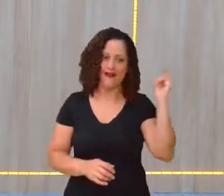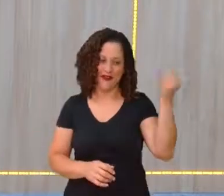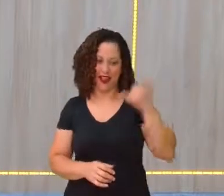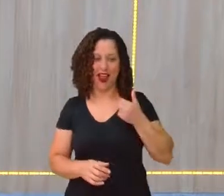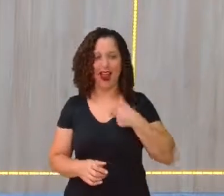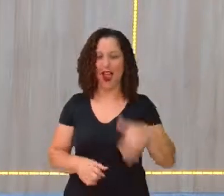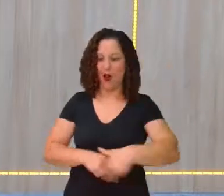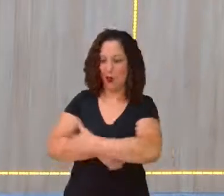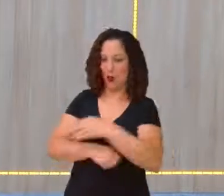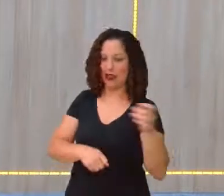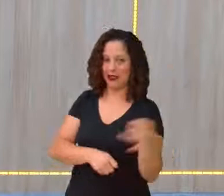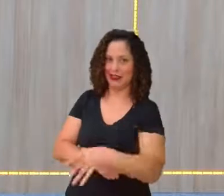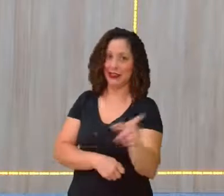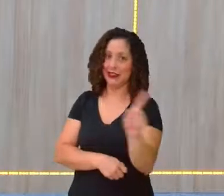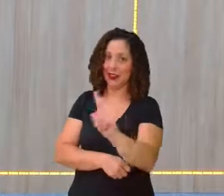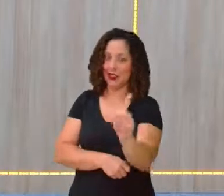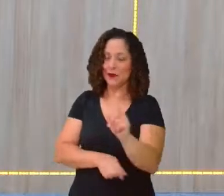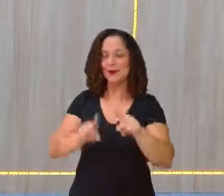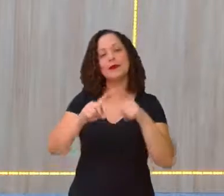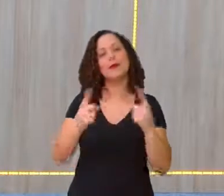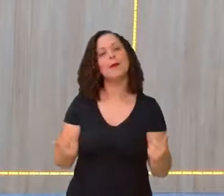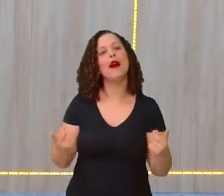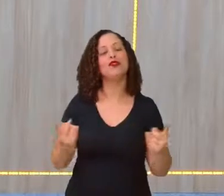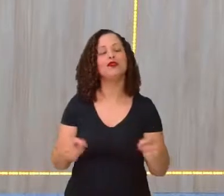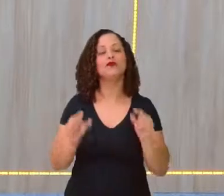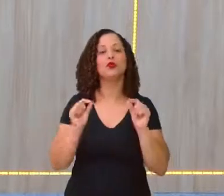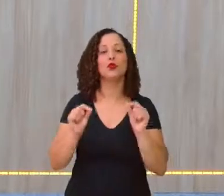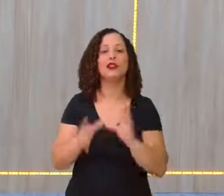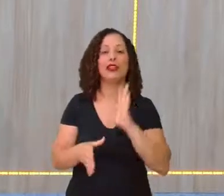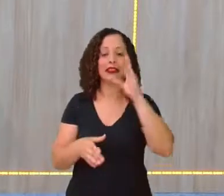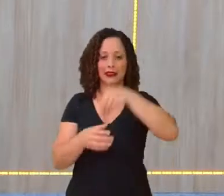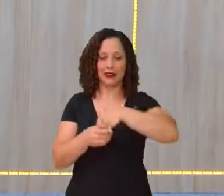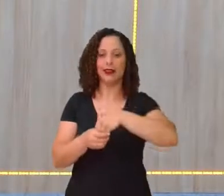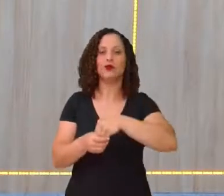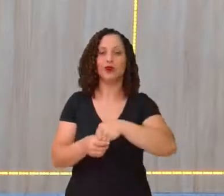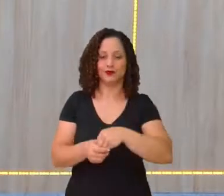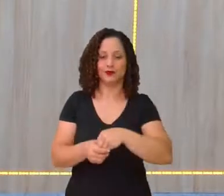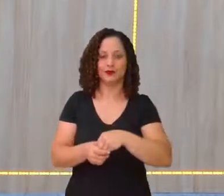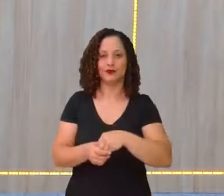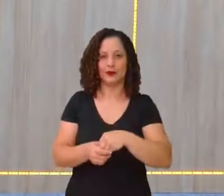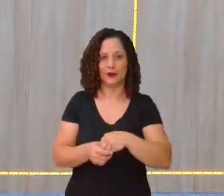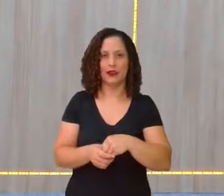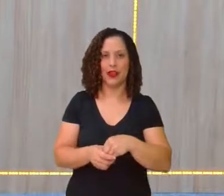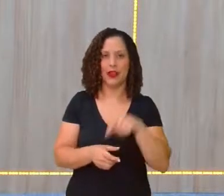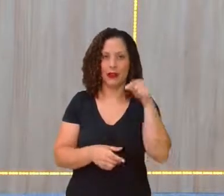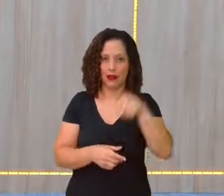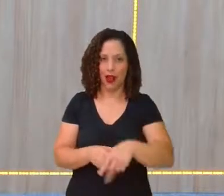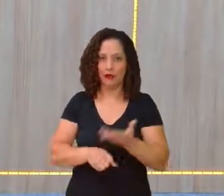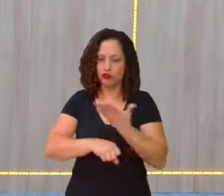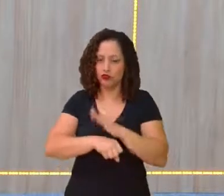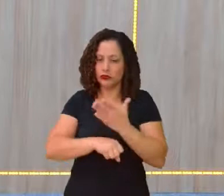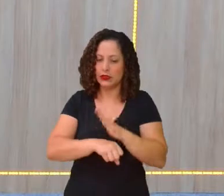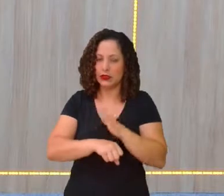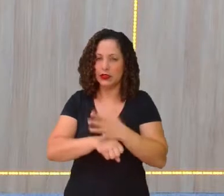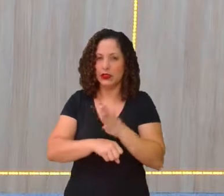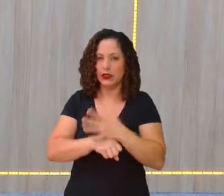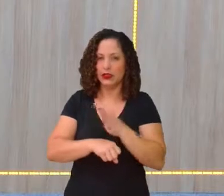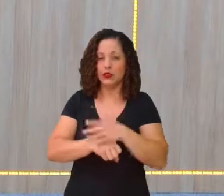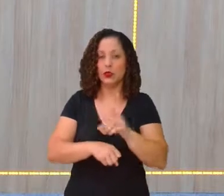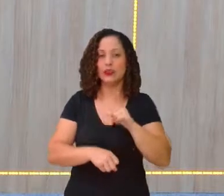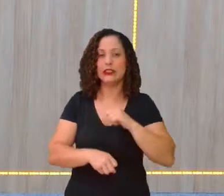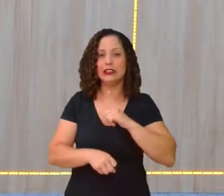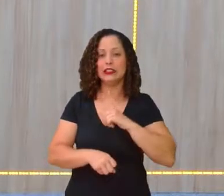tá? Mas estou dizendo assim, que existia, né, dentro da academia que eu participava,